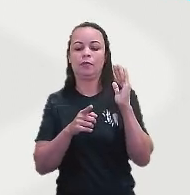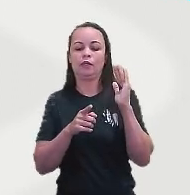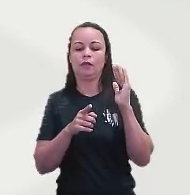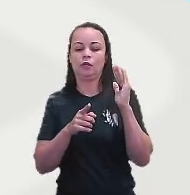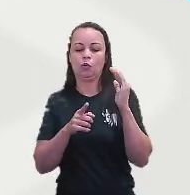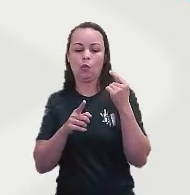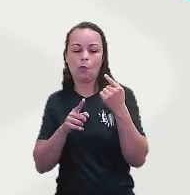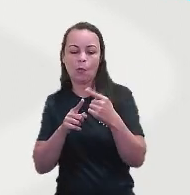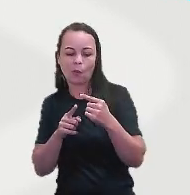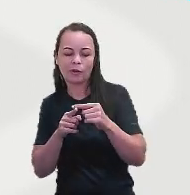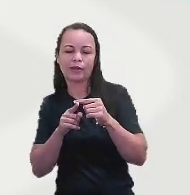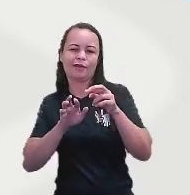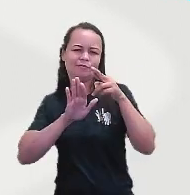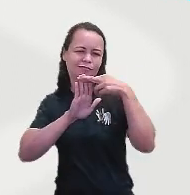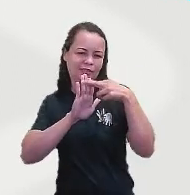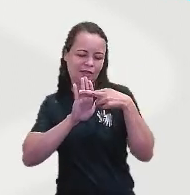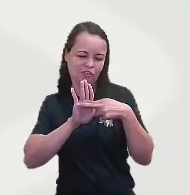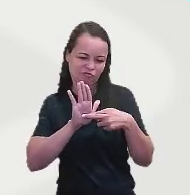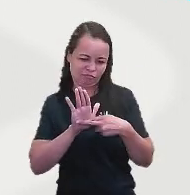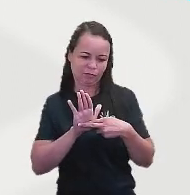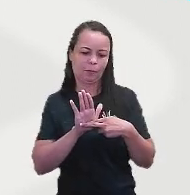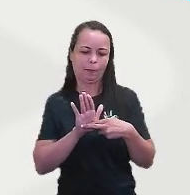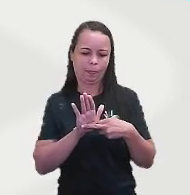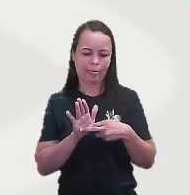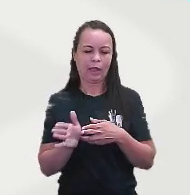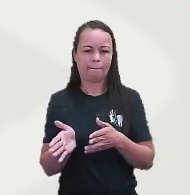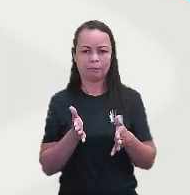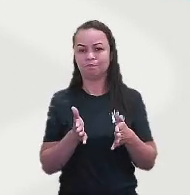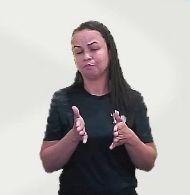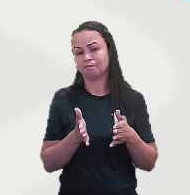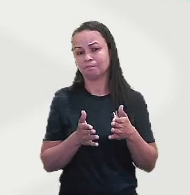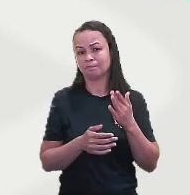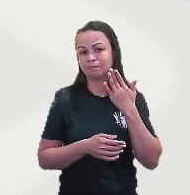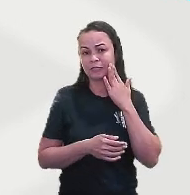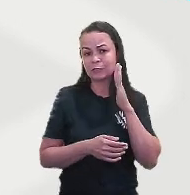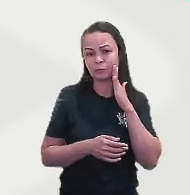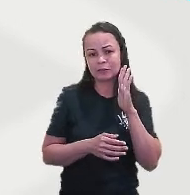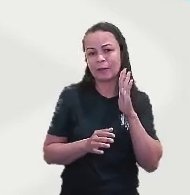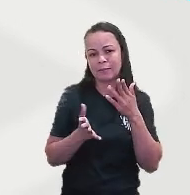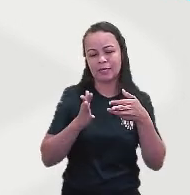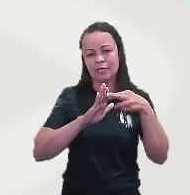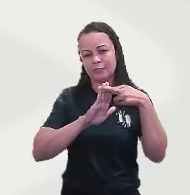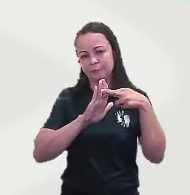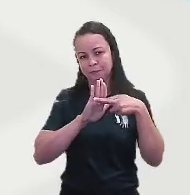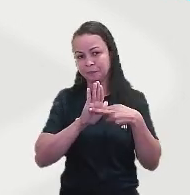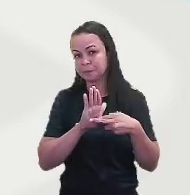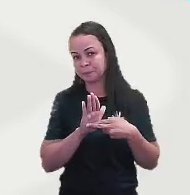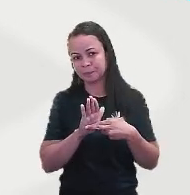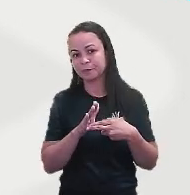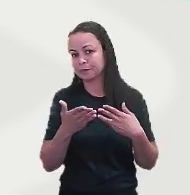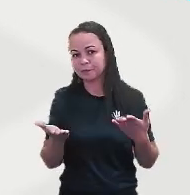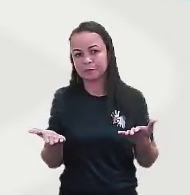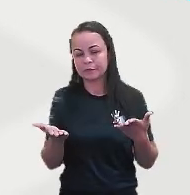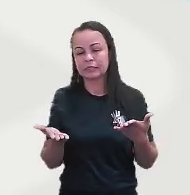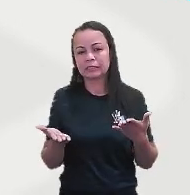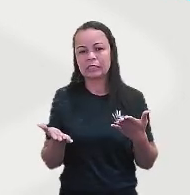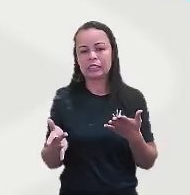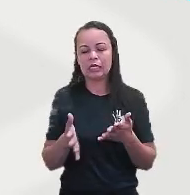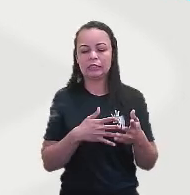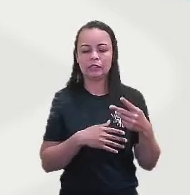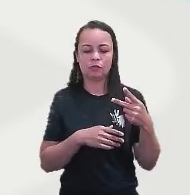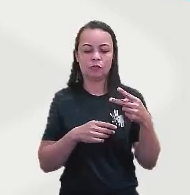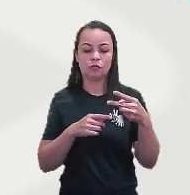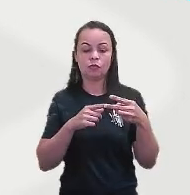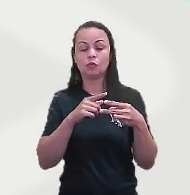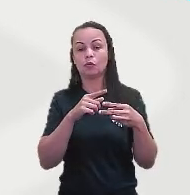ela acredita ou ele acredita, que não resolveu as questões porque não sabe o porquê das regras. Então, esse segundo